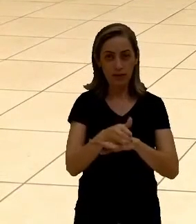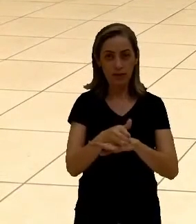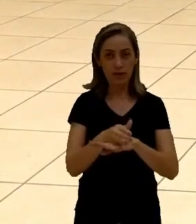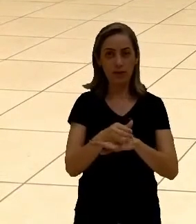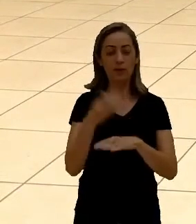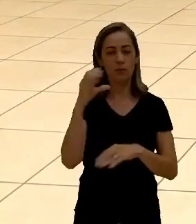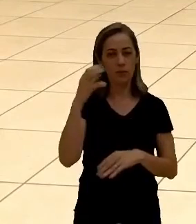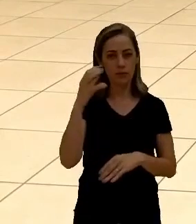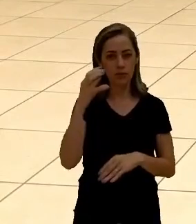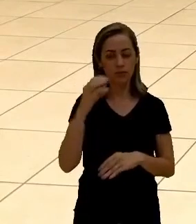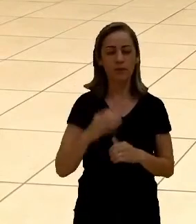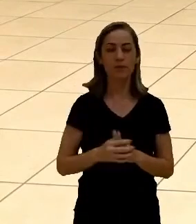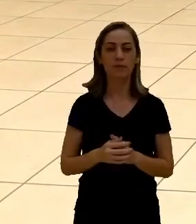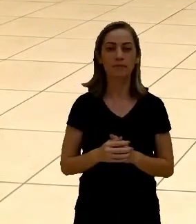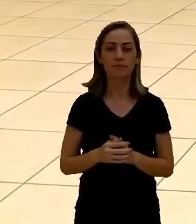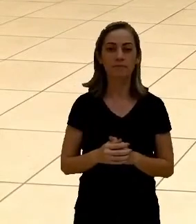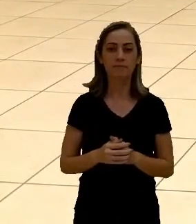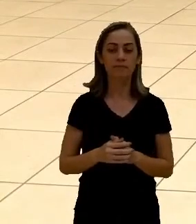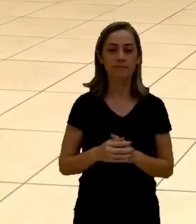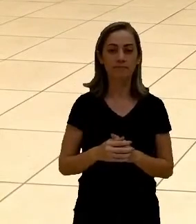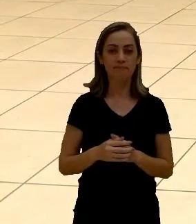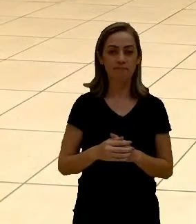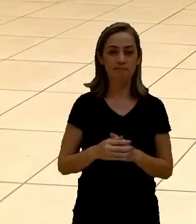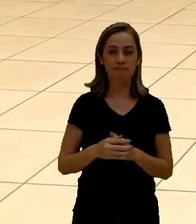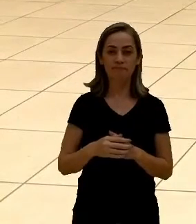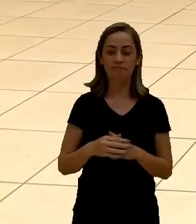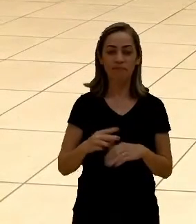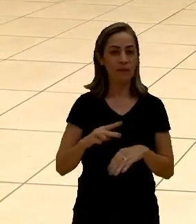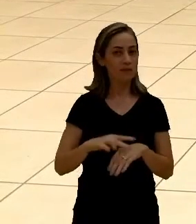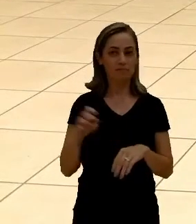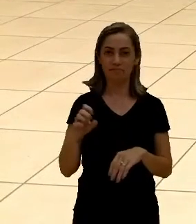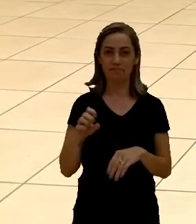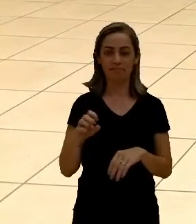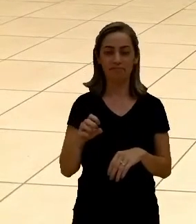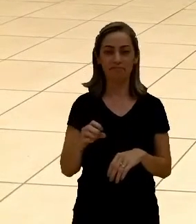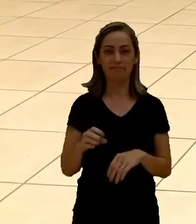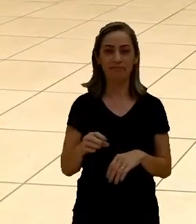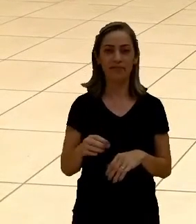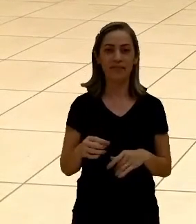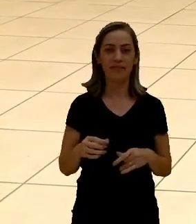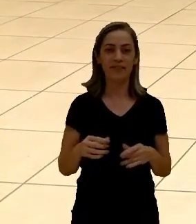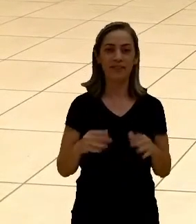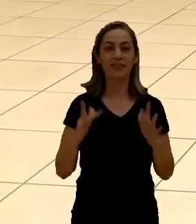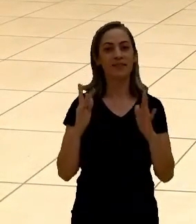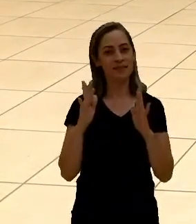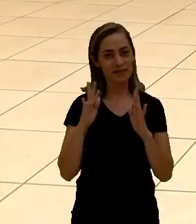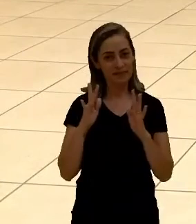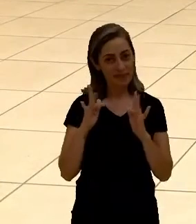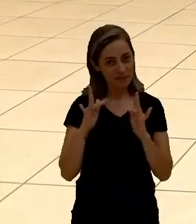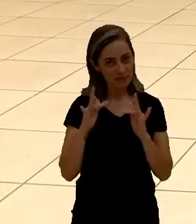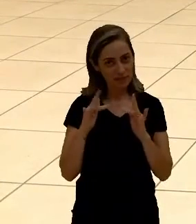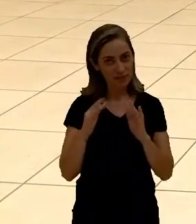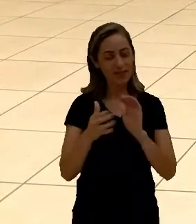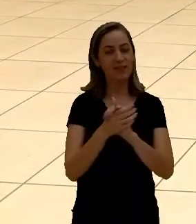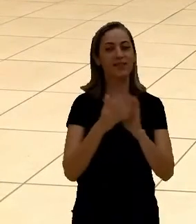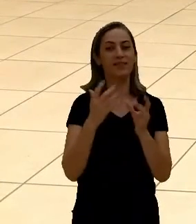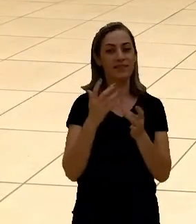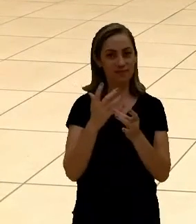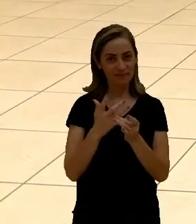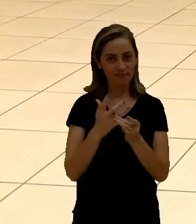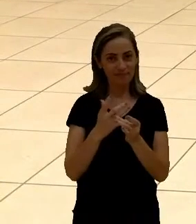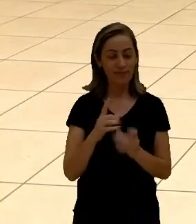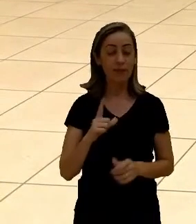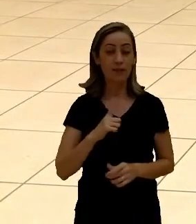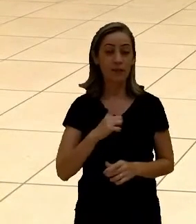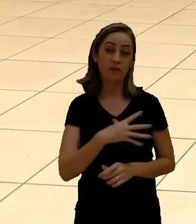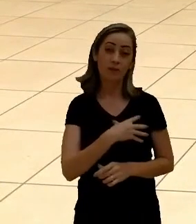esta a minha vocação e saí né então depois que eu saí namorei casei eh tive um